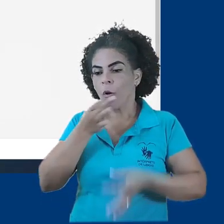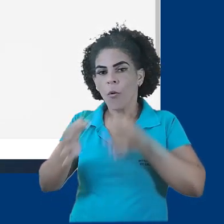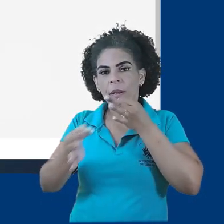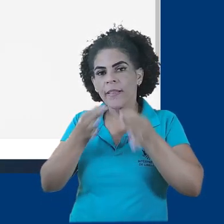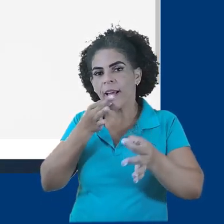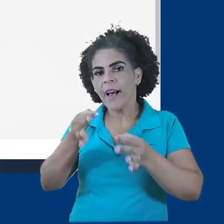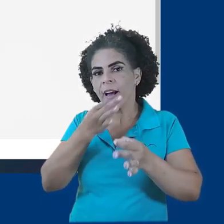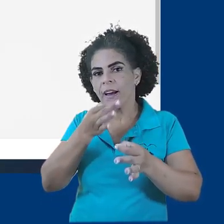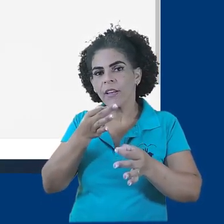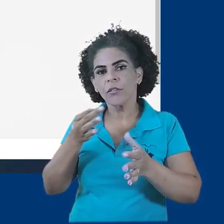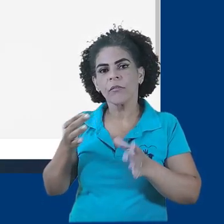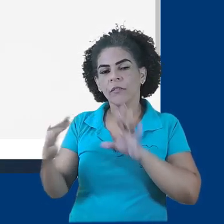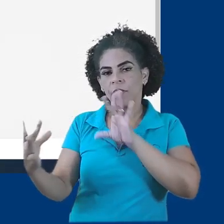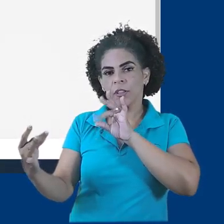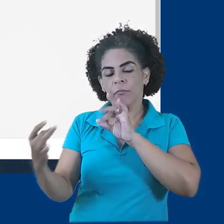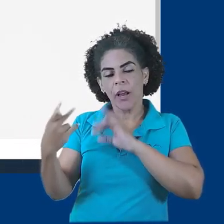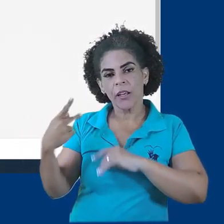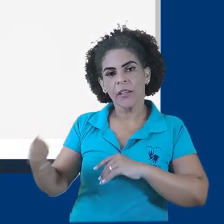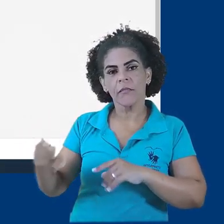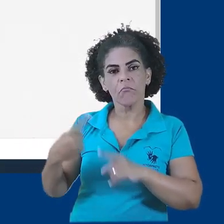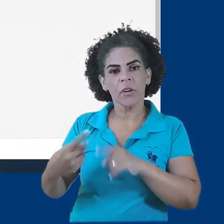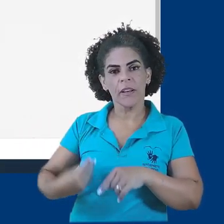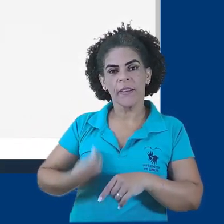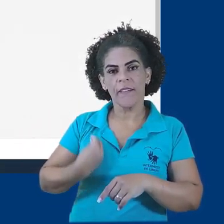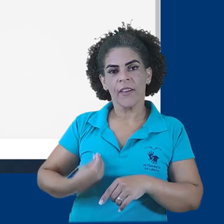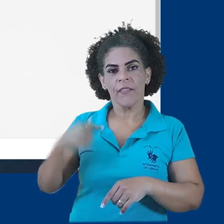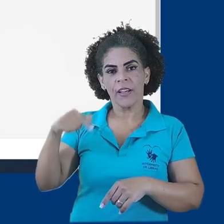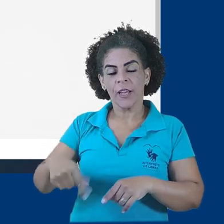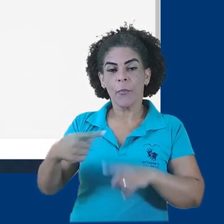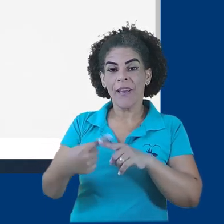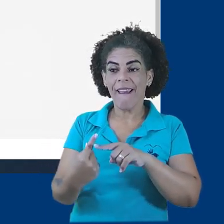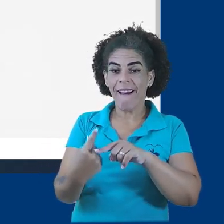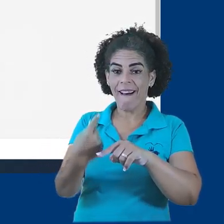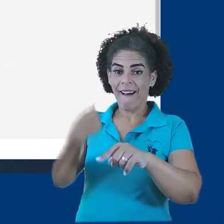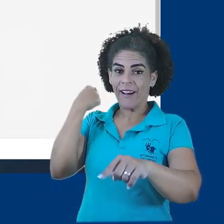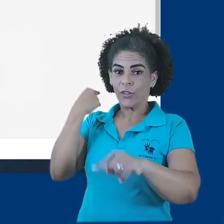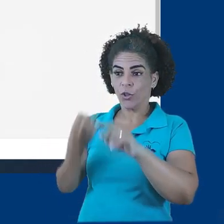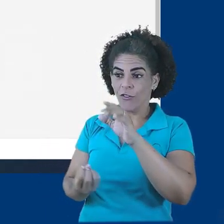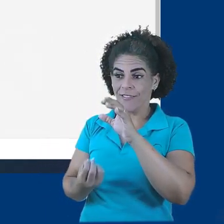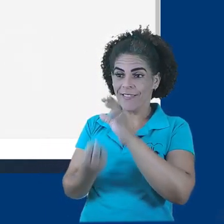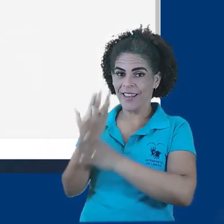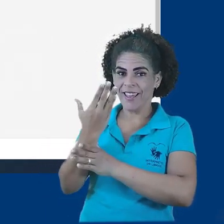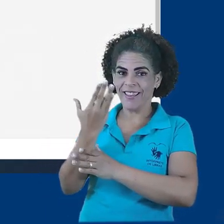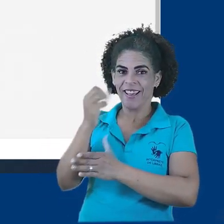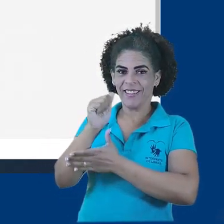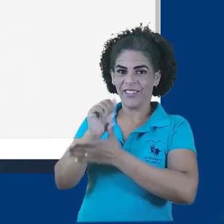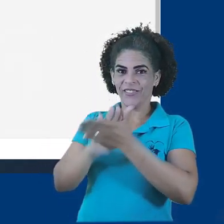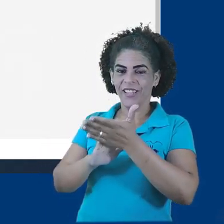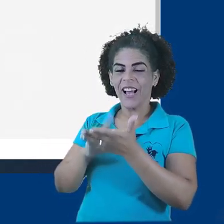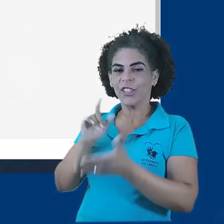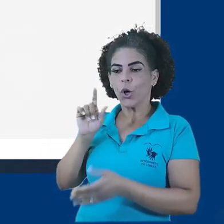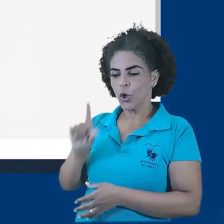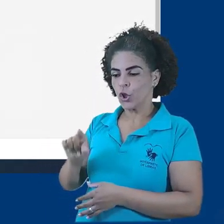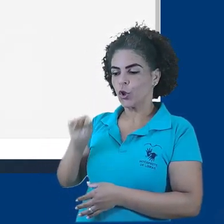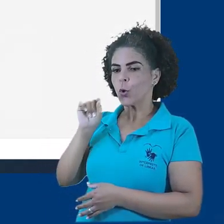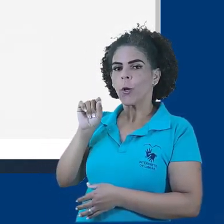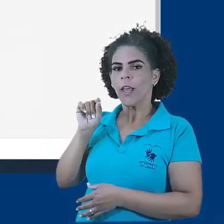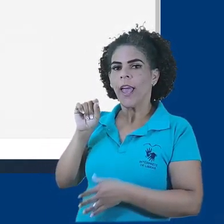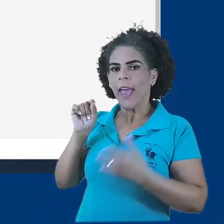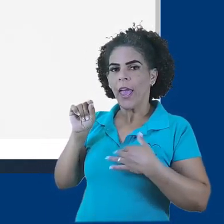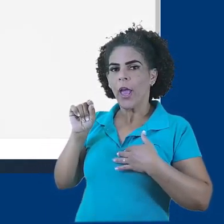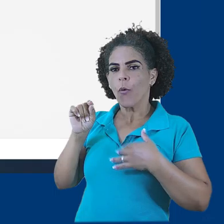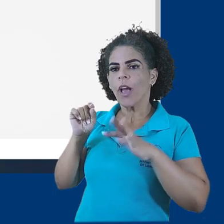e comentários de feedback que só estão presentes aqui porque no momento da criação da tarefa eu